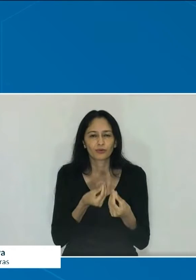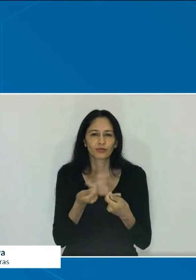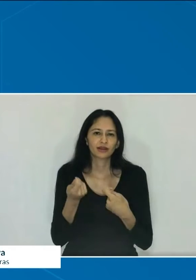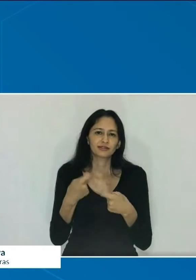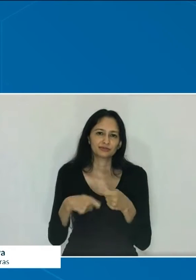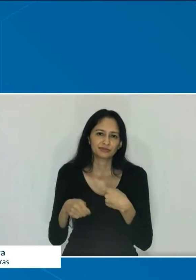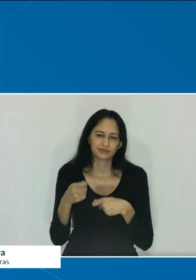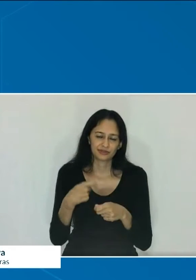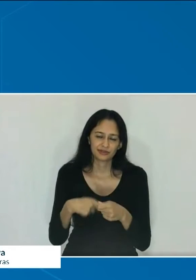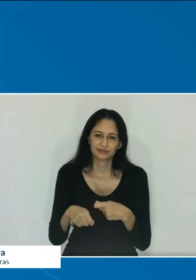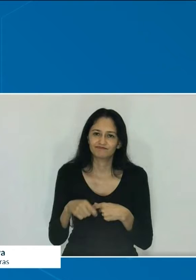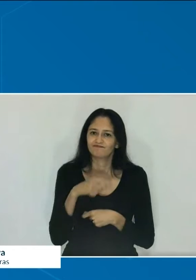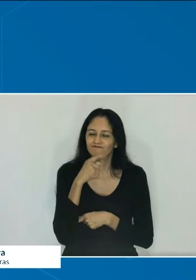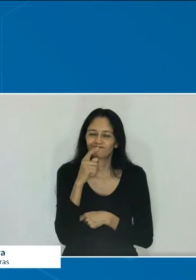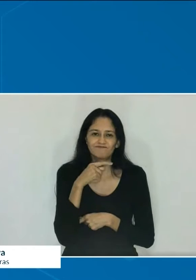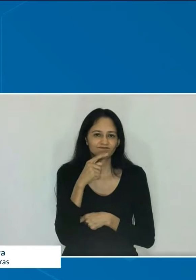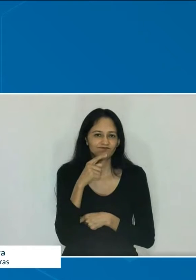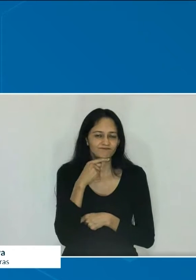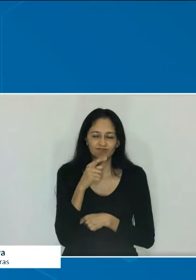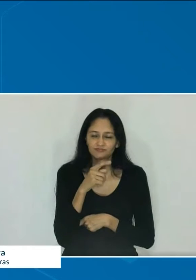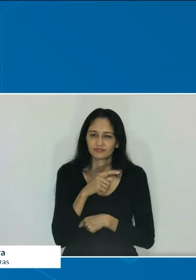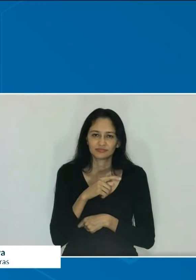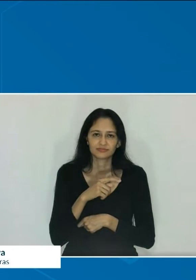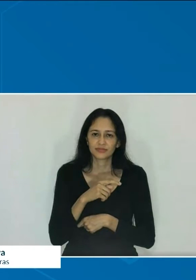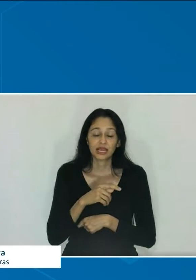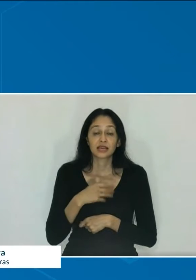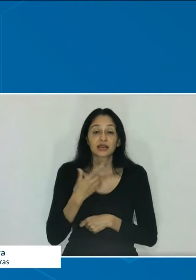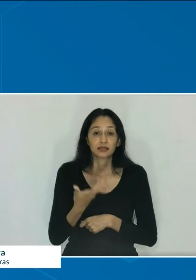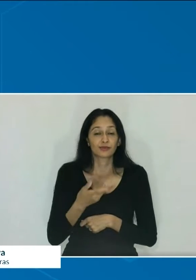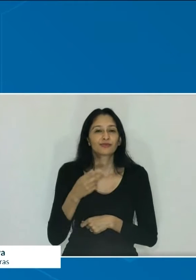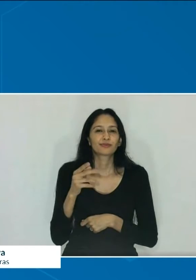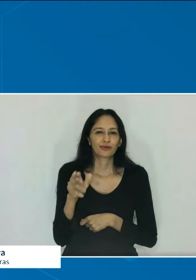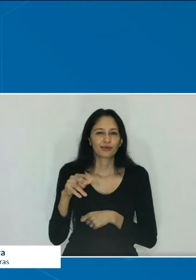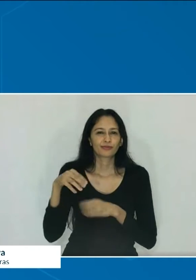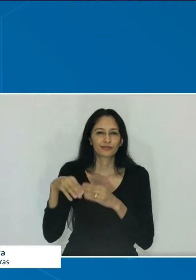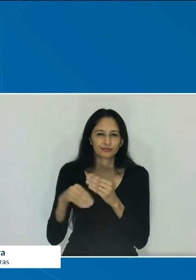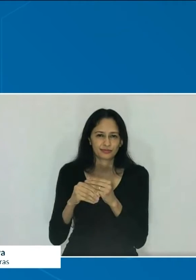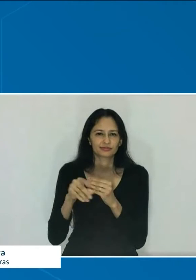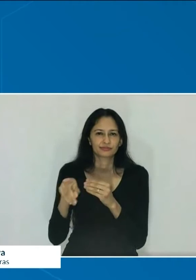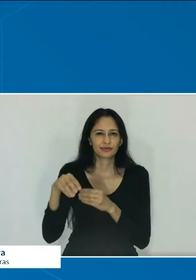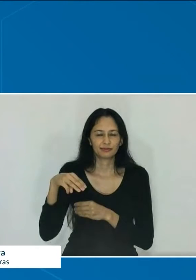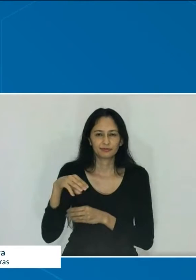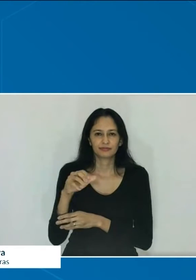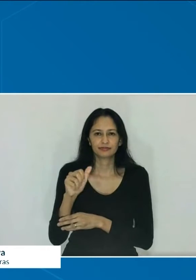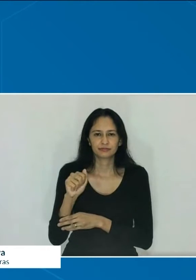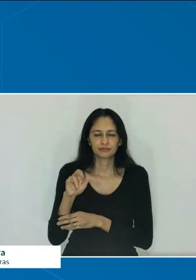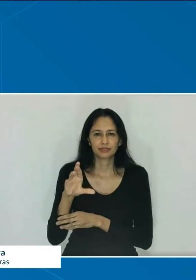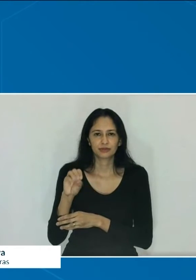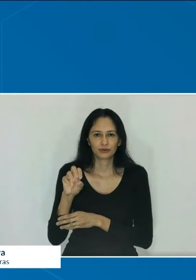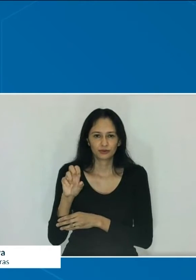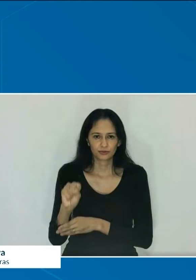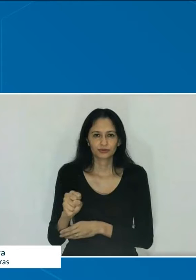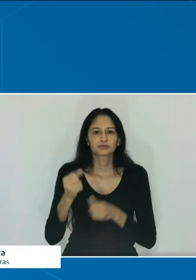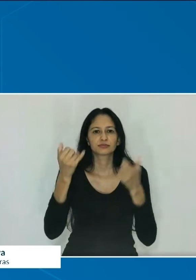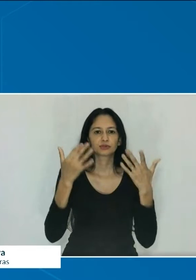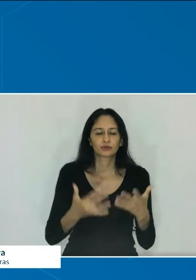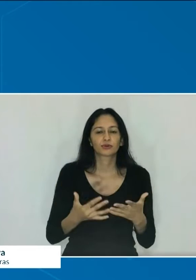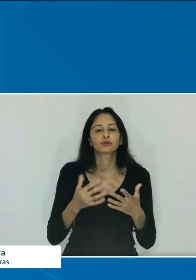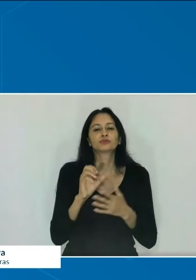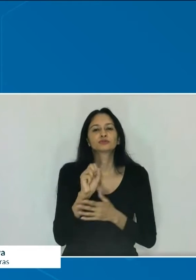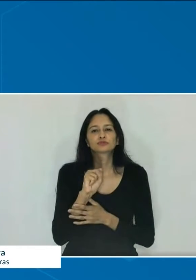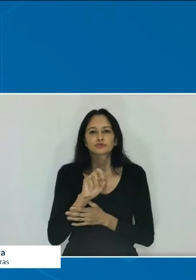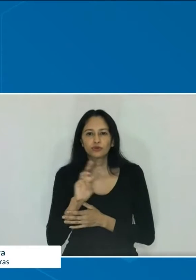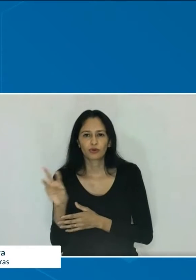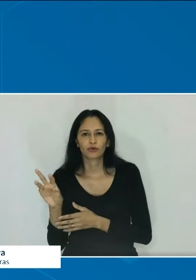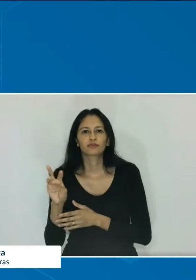atendem. E pegando esse gancho do Marcos, que fala sobre uma empresa que tem um software que não combina com outra empresa, e às